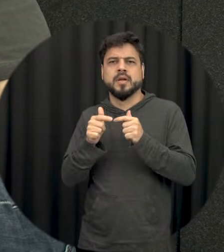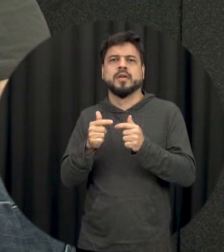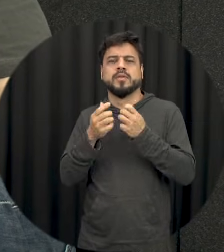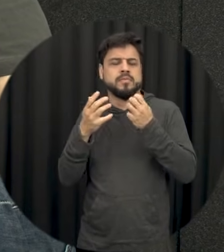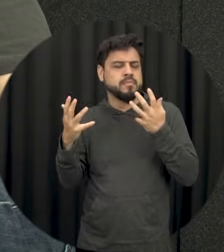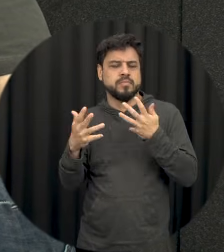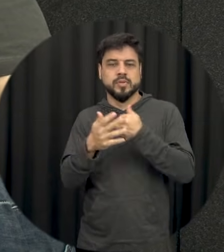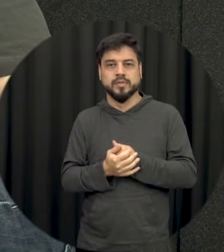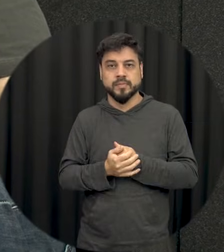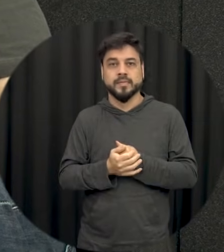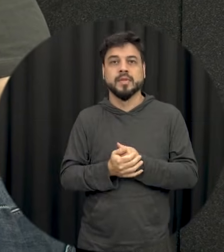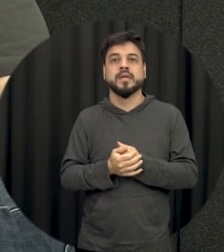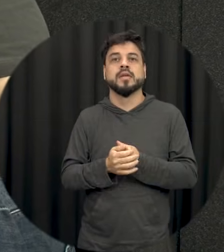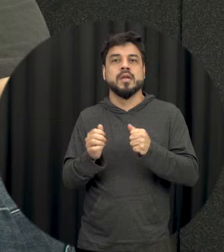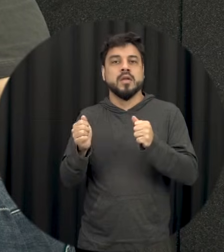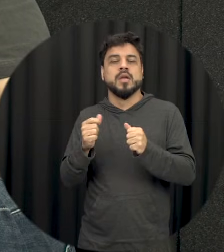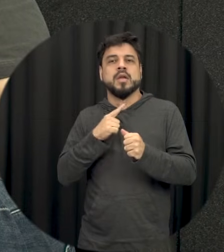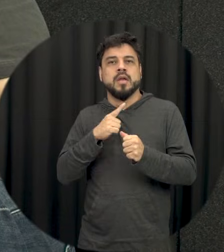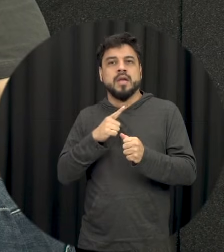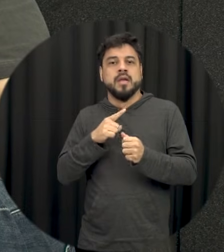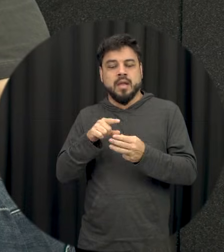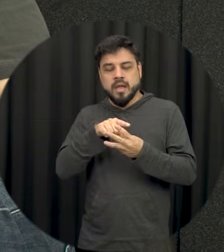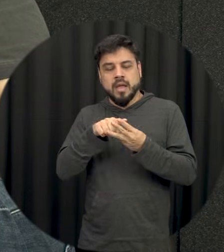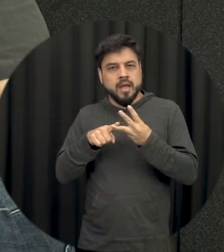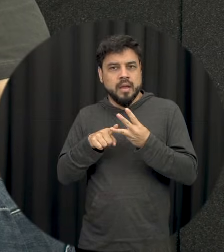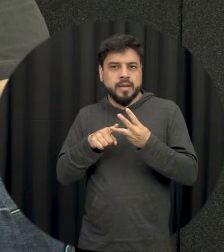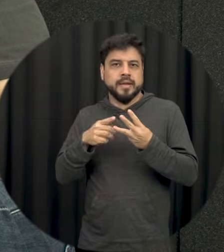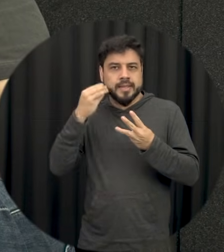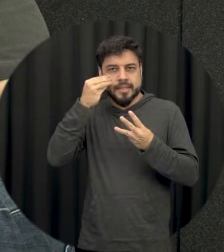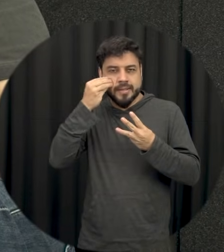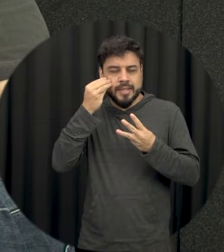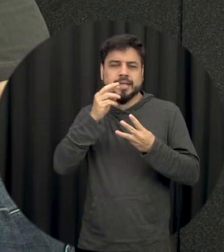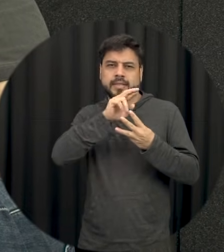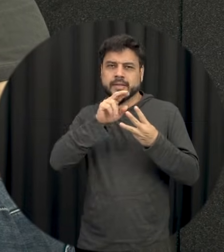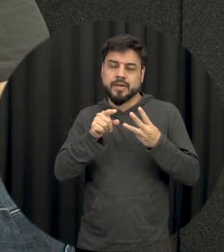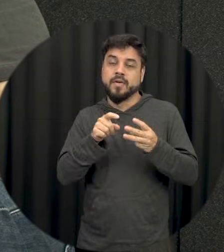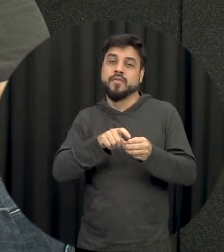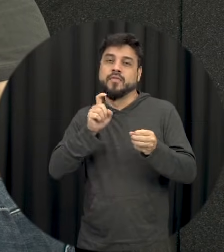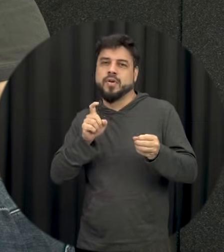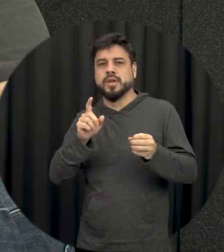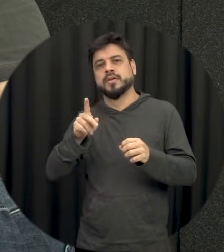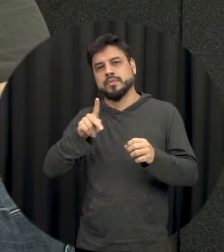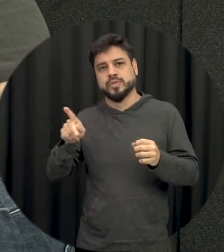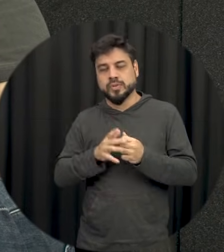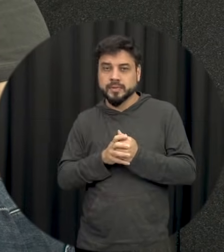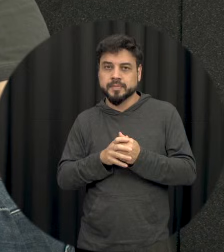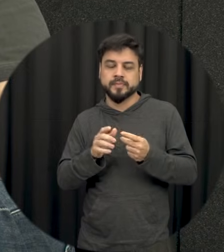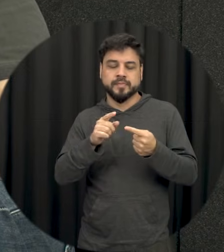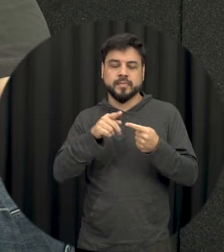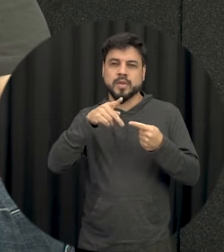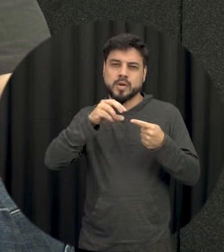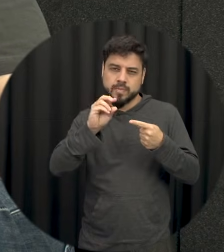bonito. Então, foram fundamentalmente essas três atividades fora da docência, né? A Pró-Reitoria de Pesquisa e